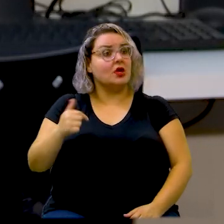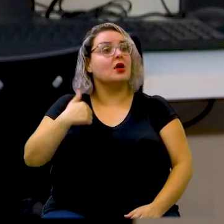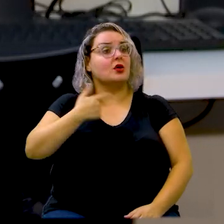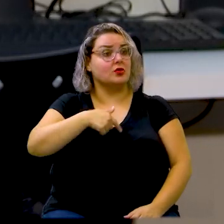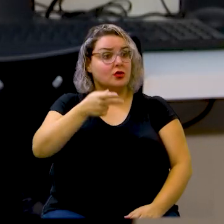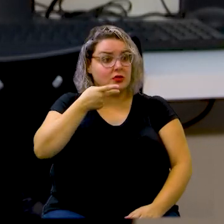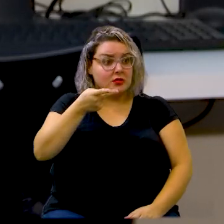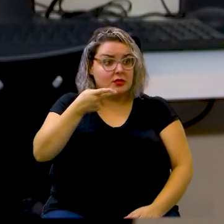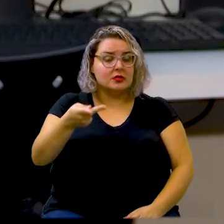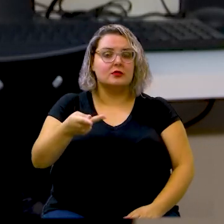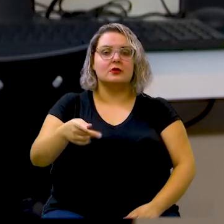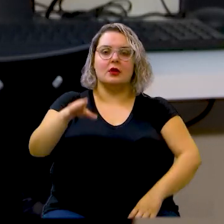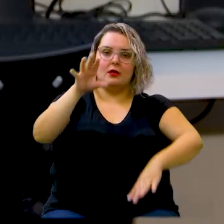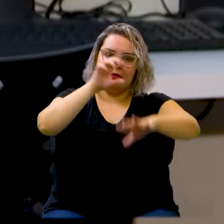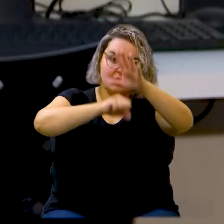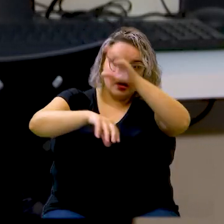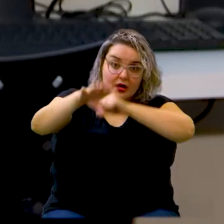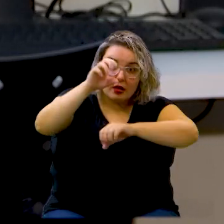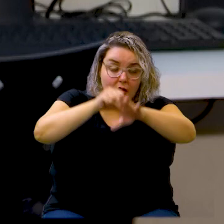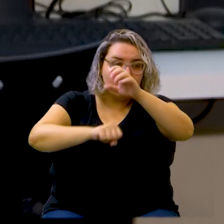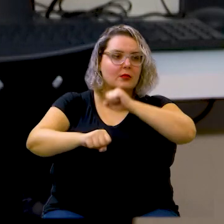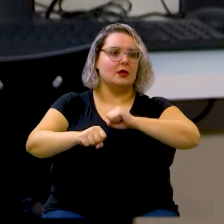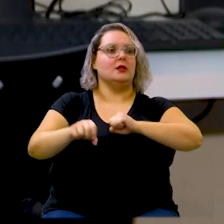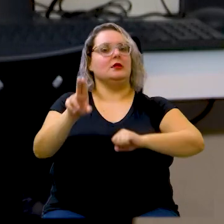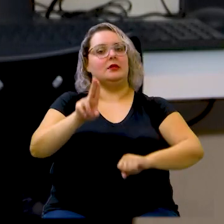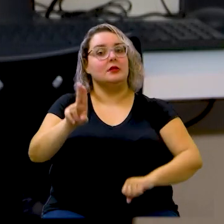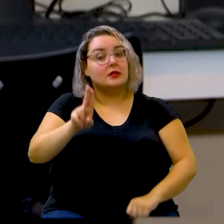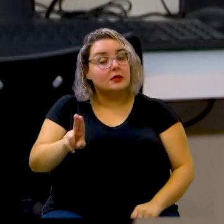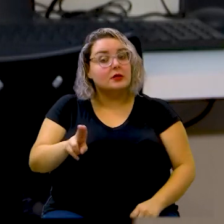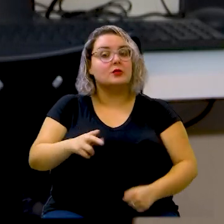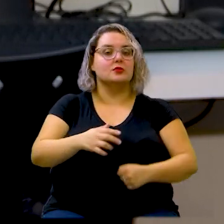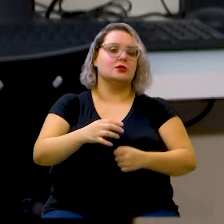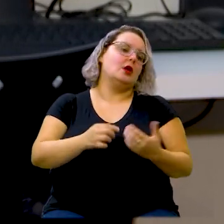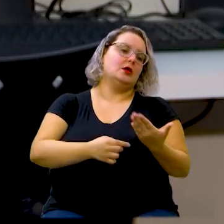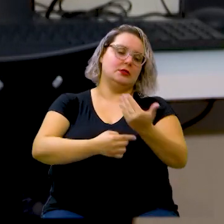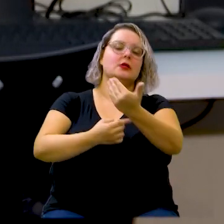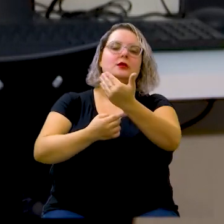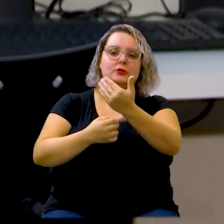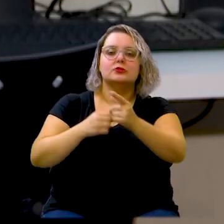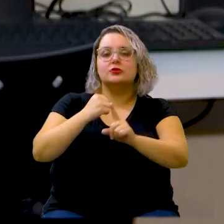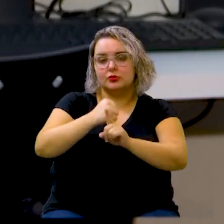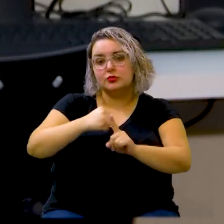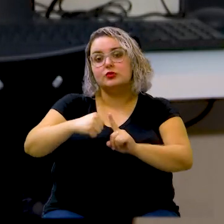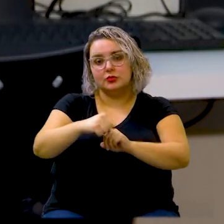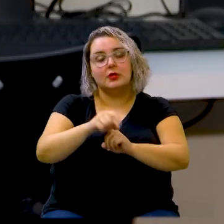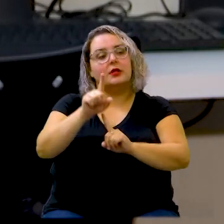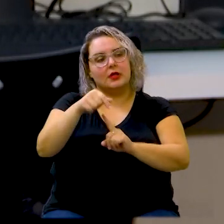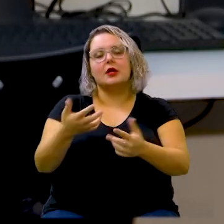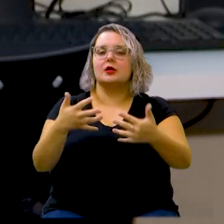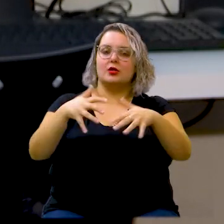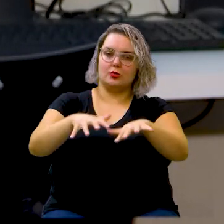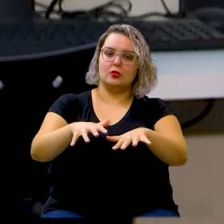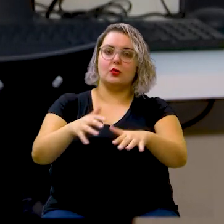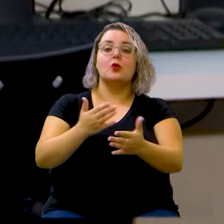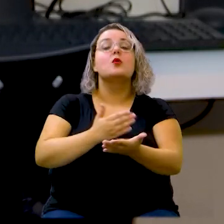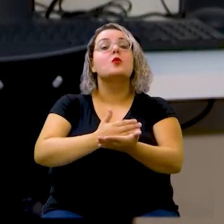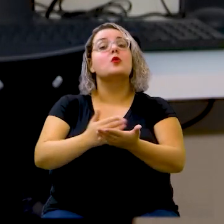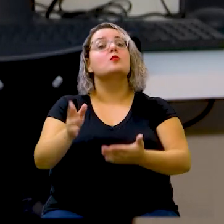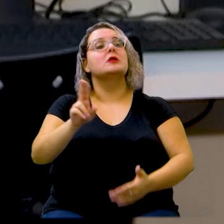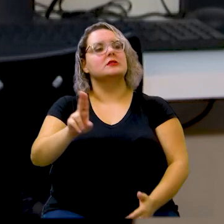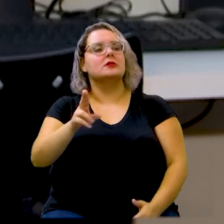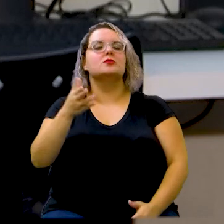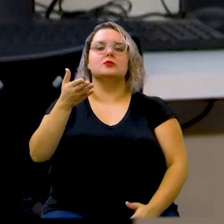que é a alfabetização, eles aprenderem a usar as tecnologias sociais e daí a inclusão. Então, começar a utilizar